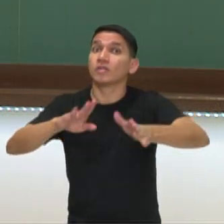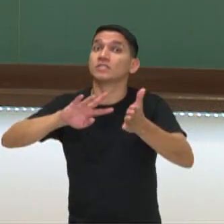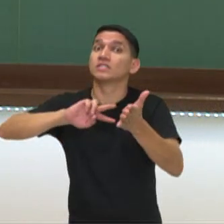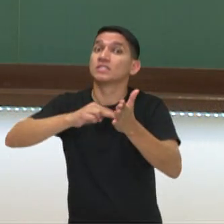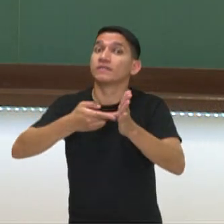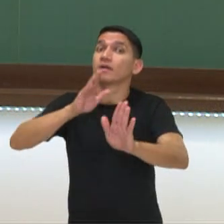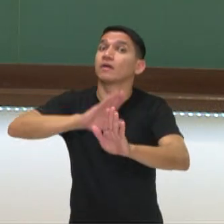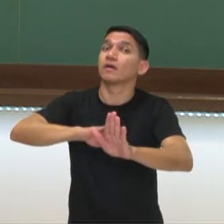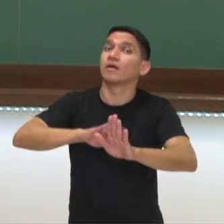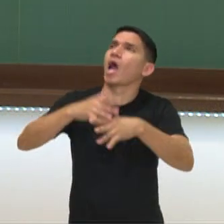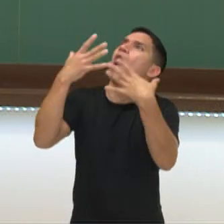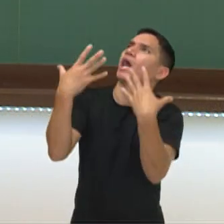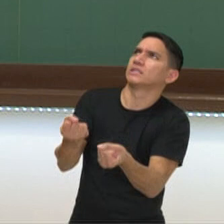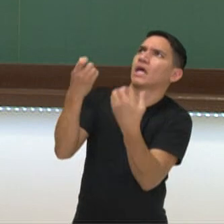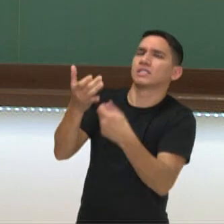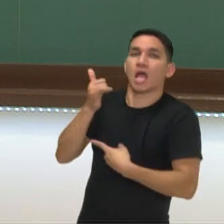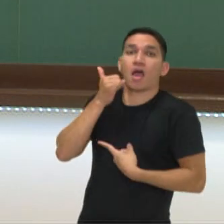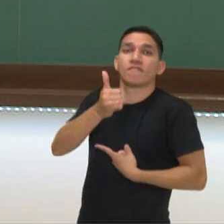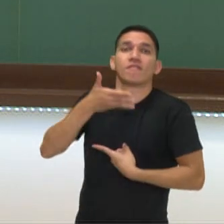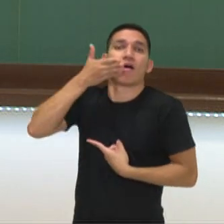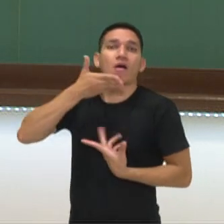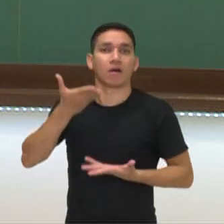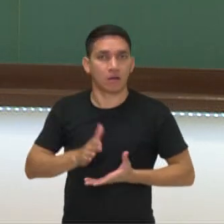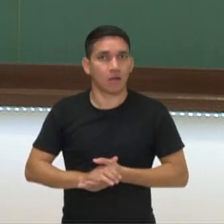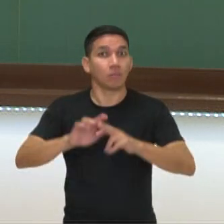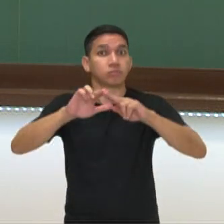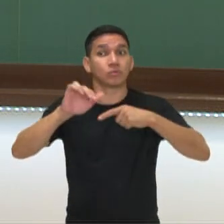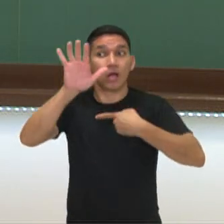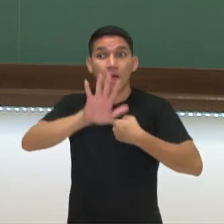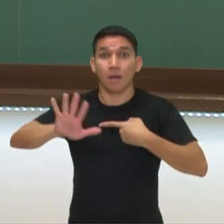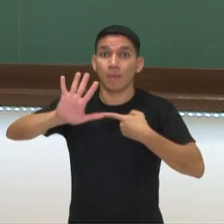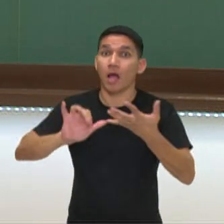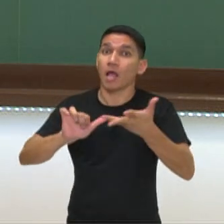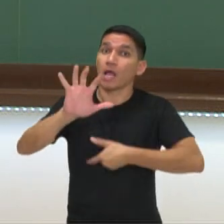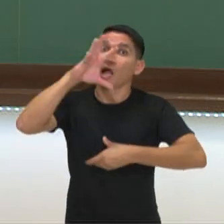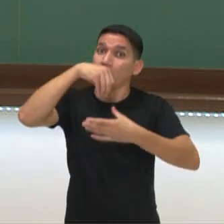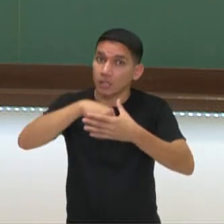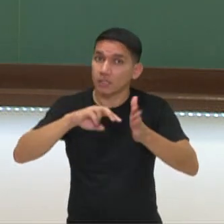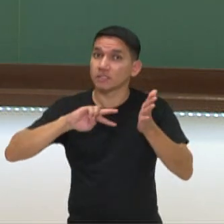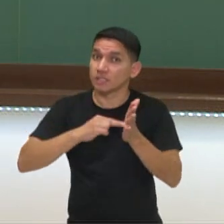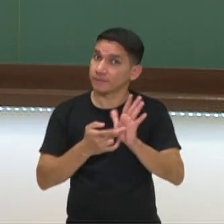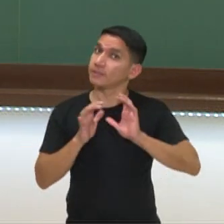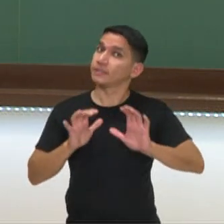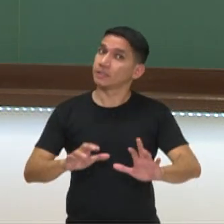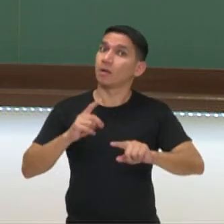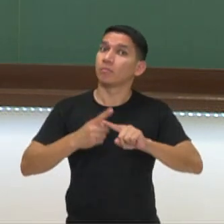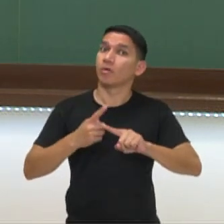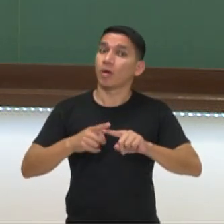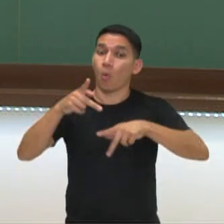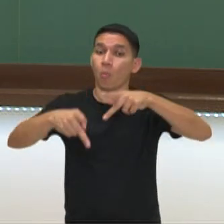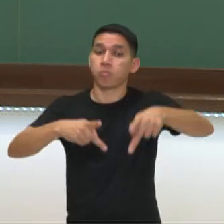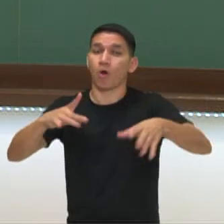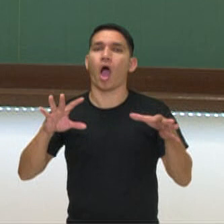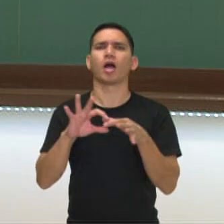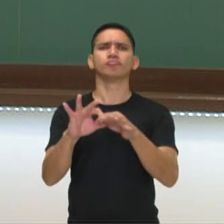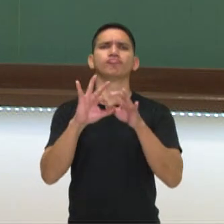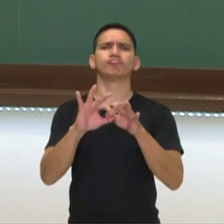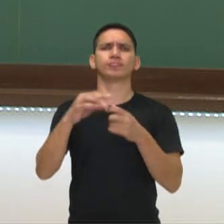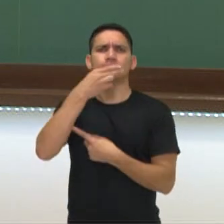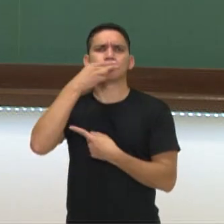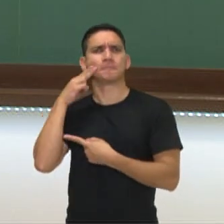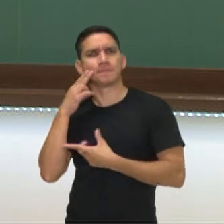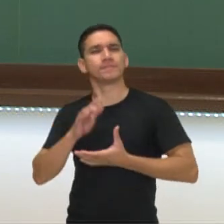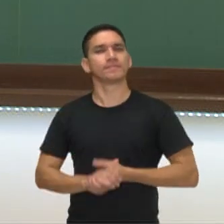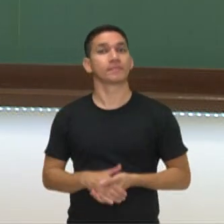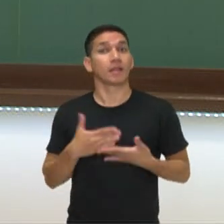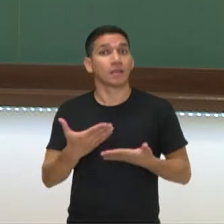dizendo também. Então, essa imagem traz esses elementos de que o povo estaria unido ao líder Benito Mussolini.